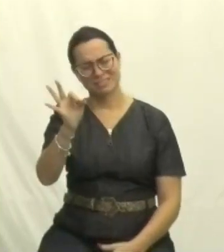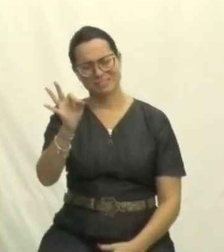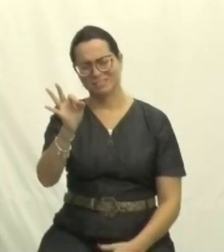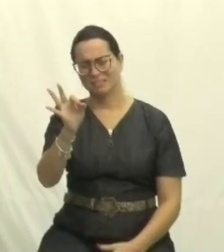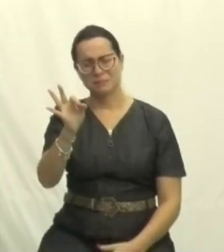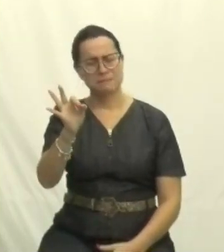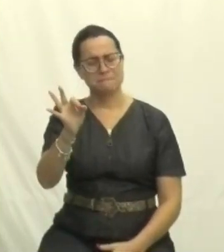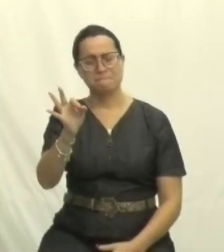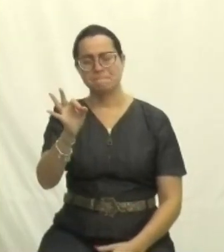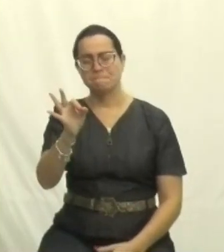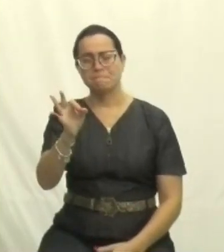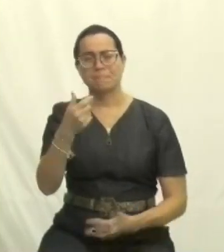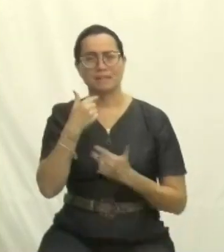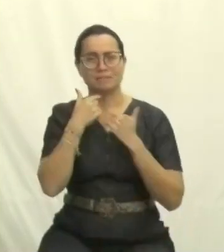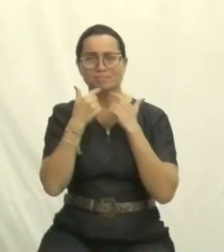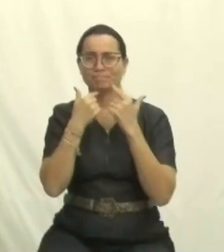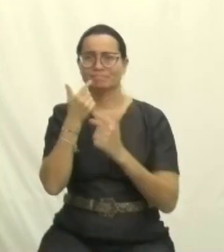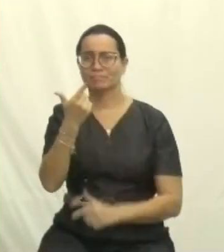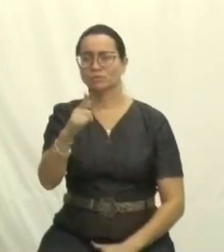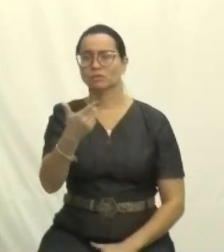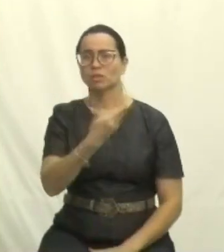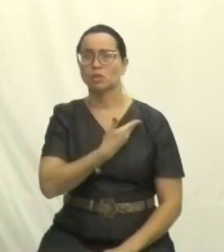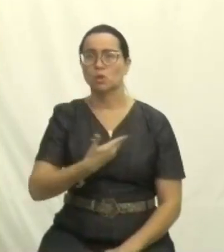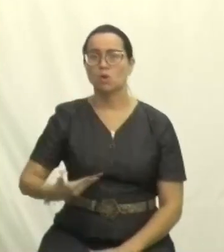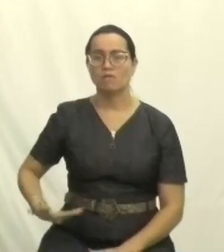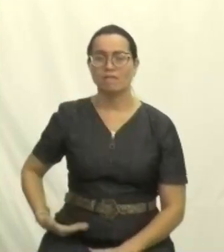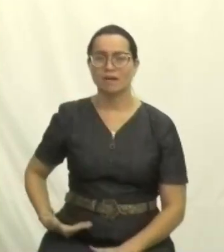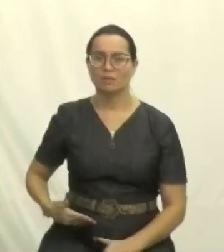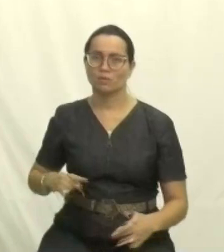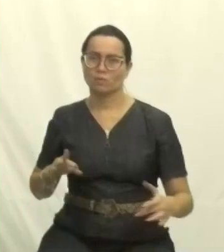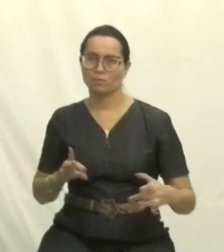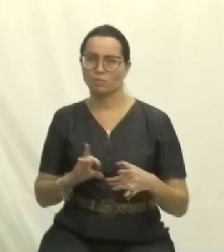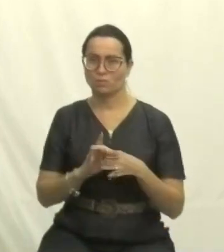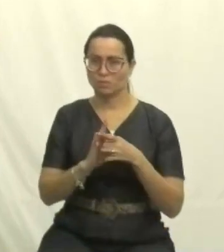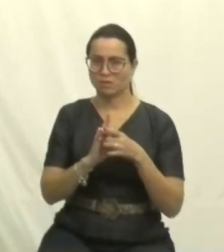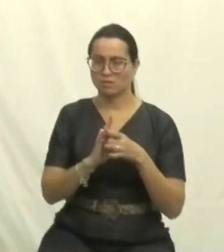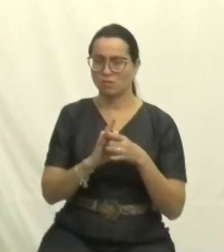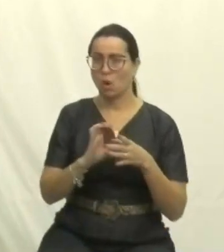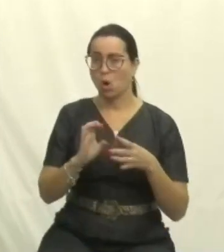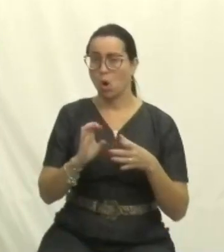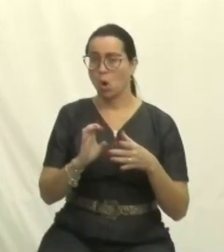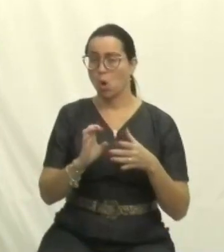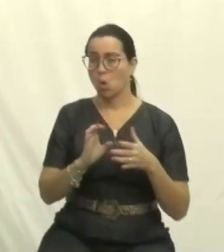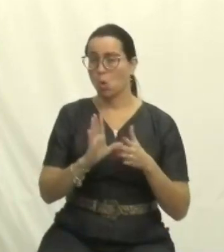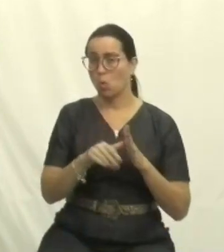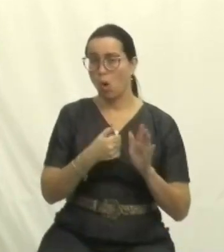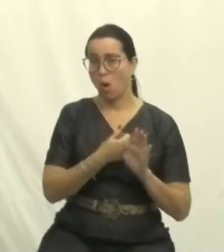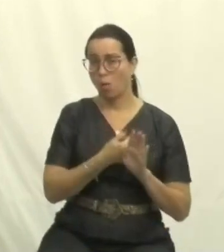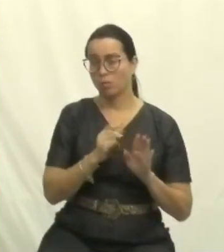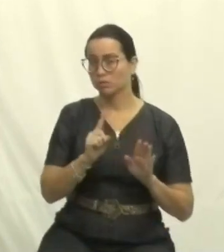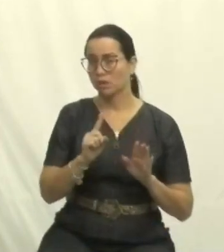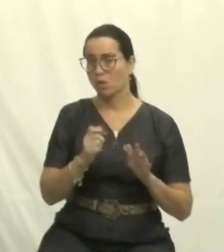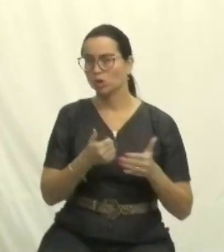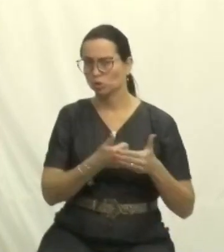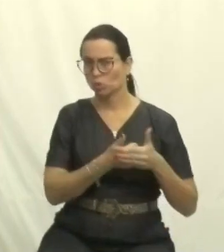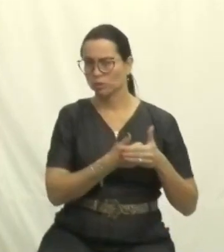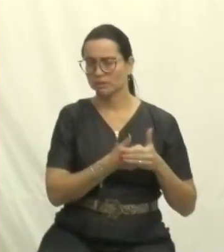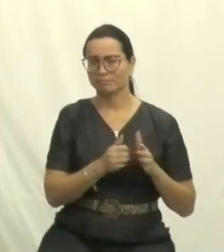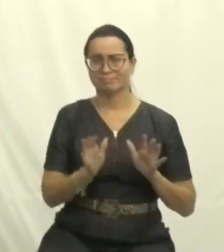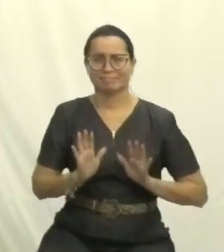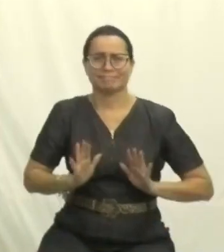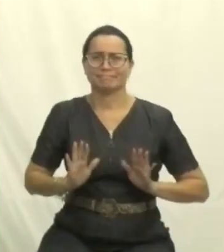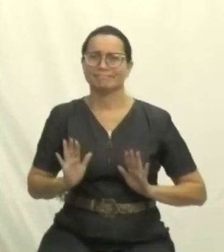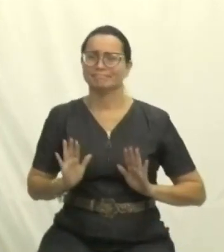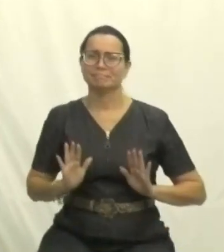a mais absoluta certeza que o governo não tem nada a esconder com relação ao que foi falado, foi